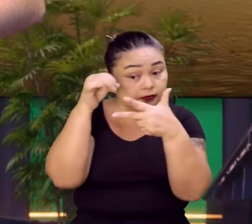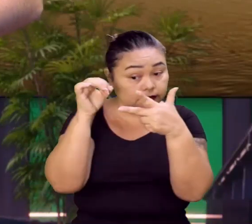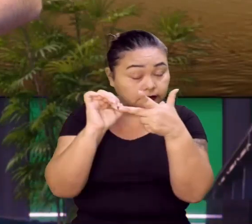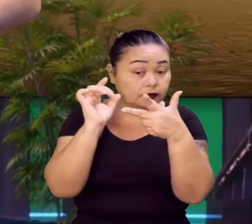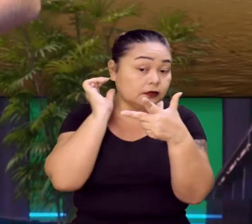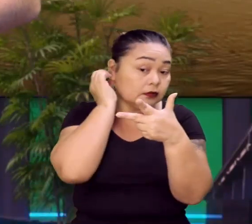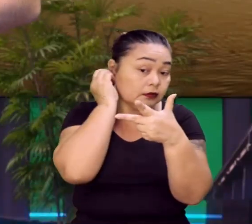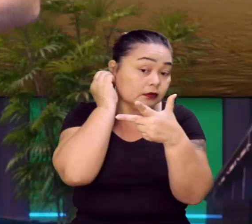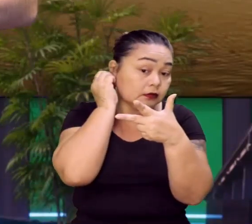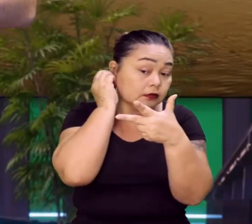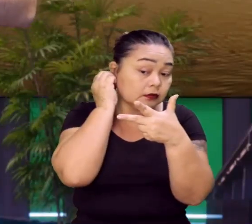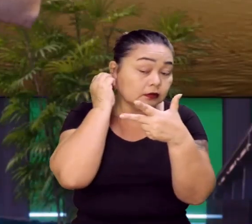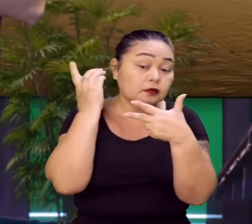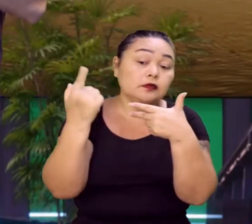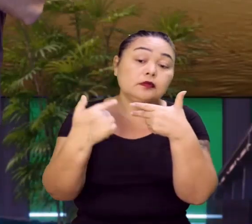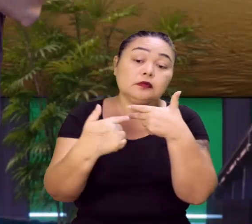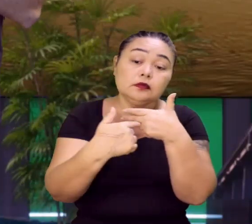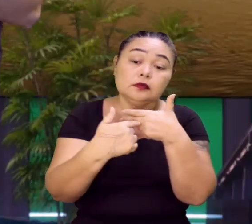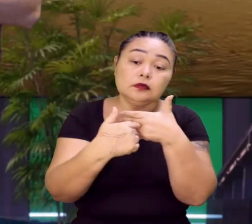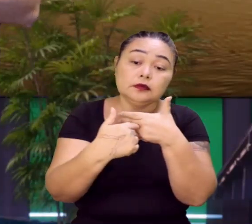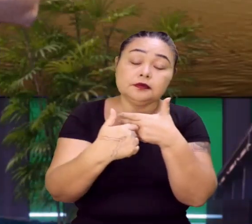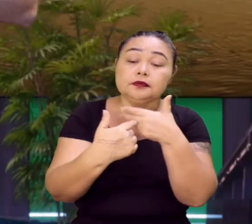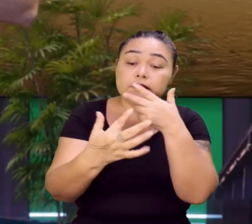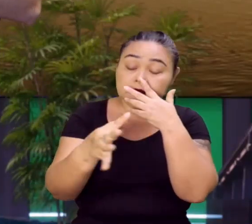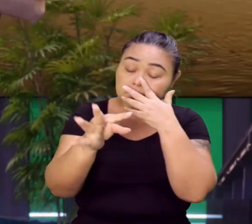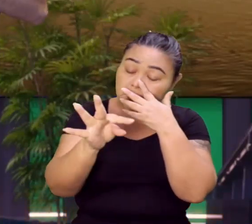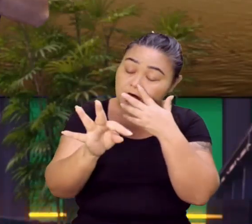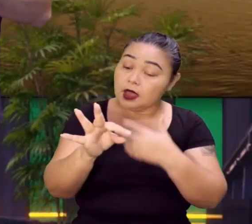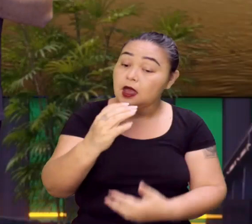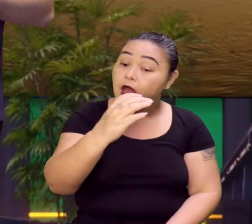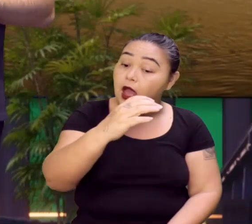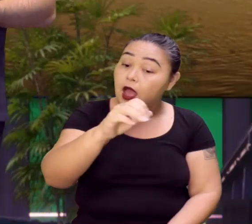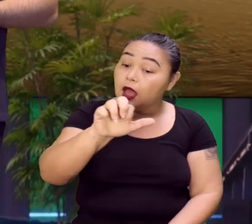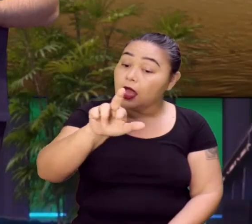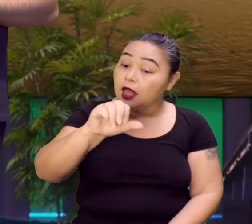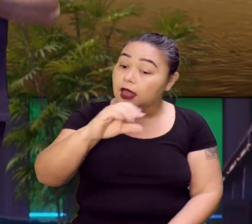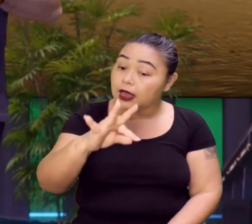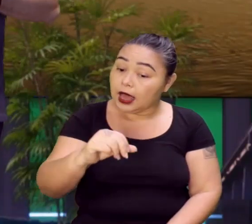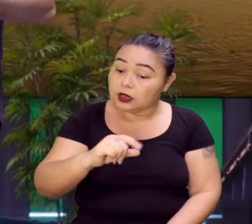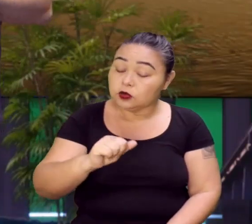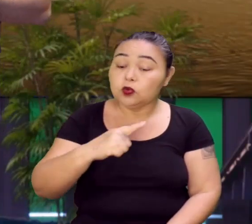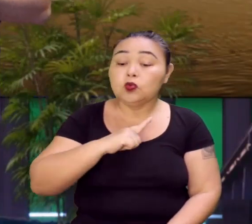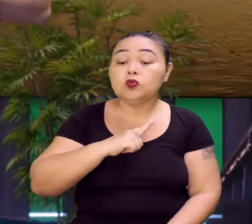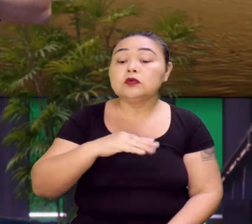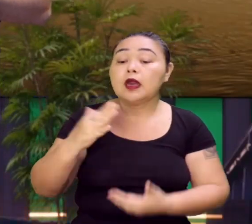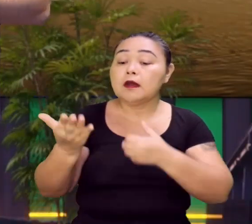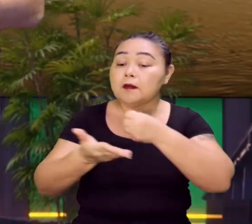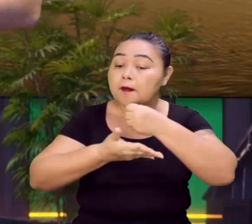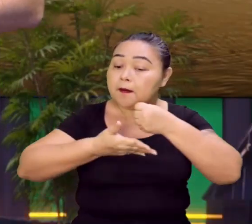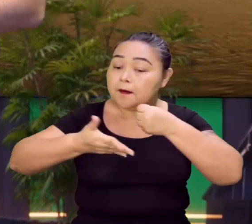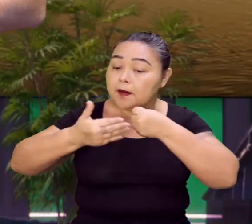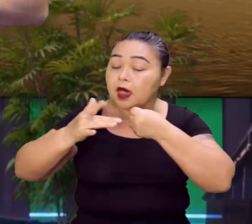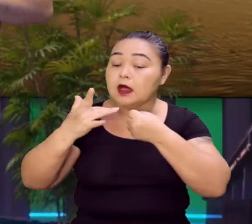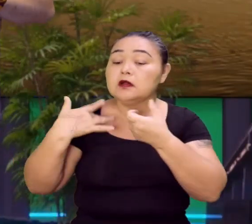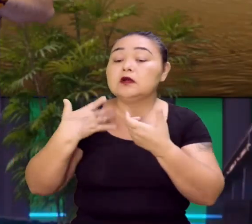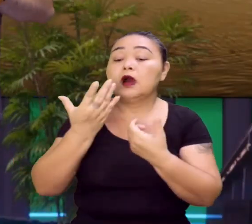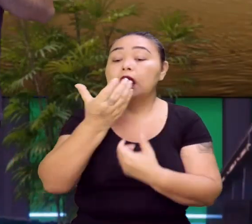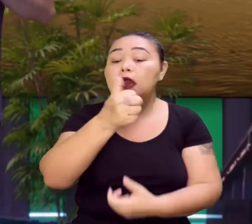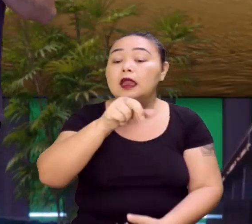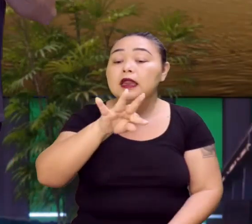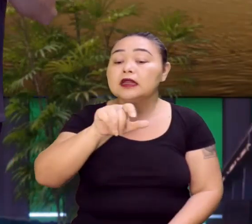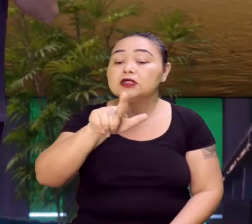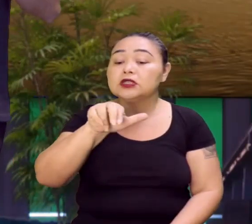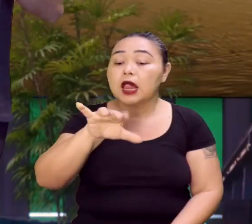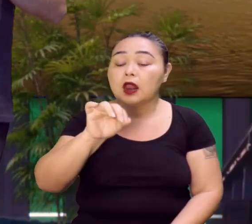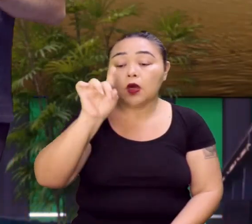de escudos, podem chamar de crátons, embasamentos cristalinos. Embasamentos cristalinos. Tudo isso vai se